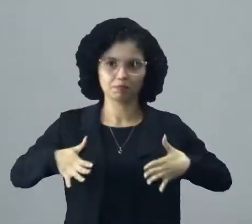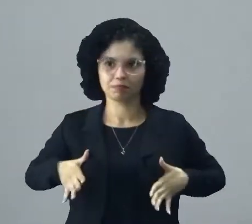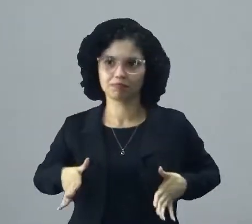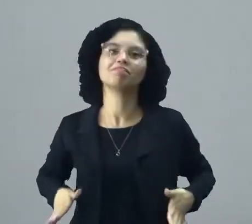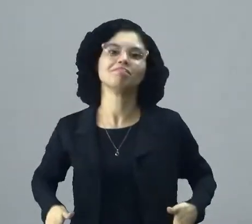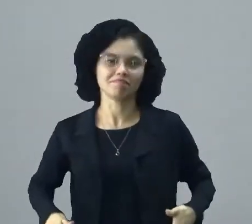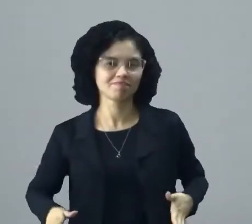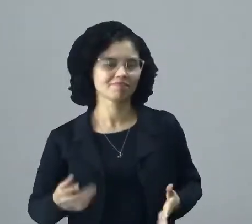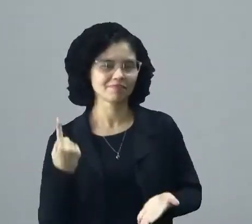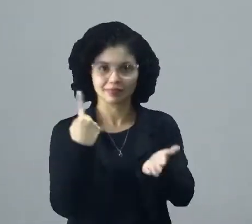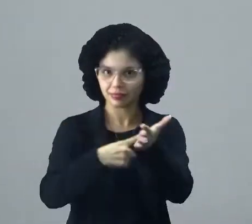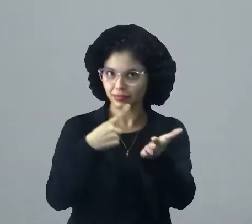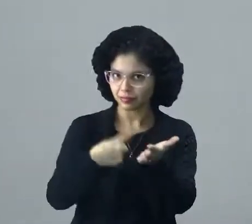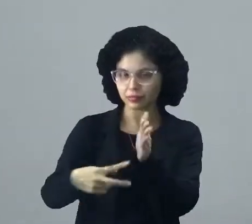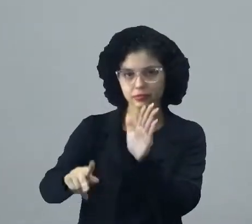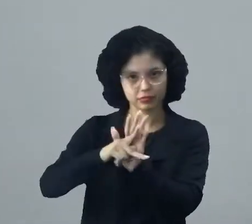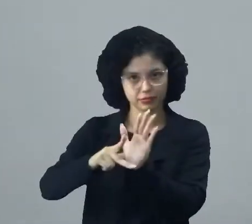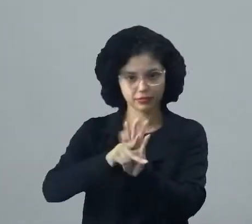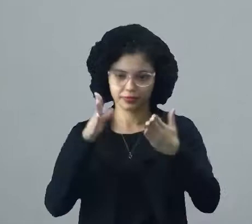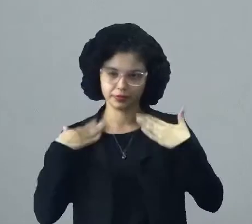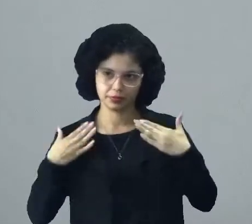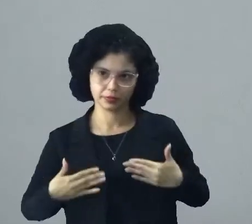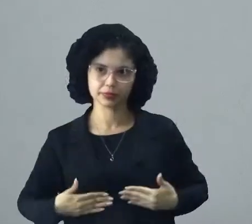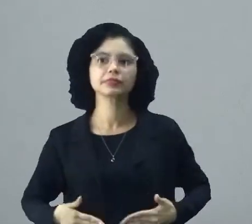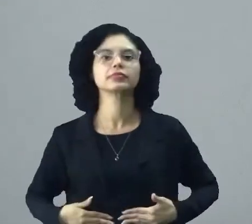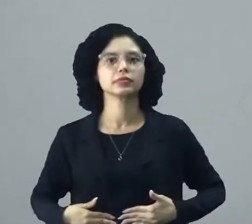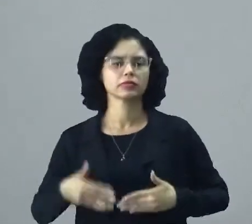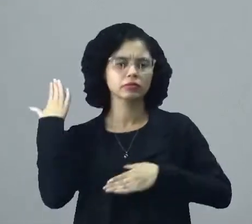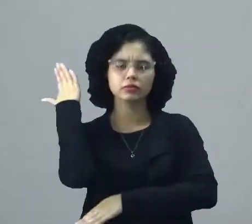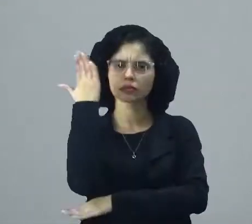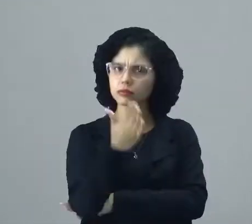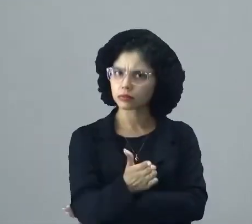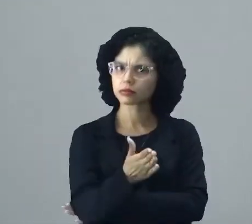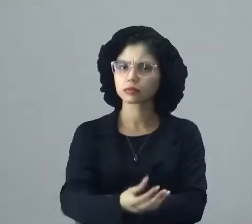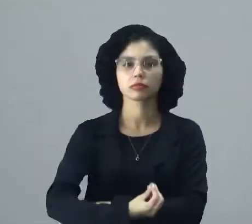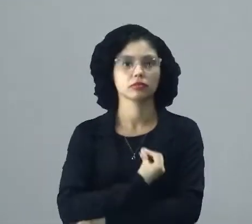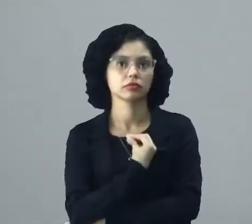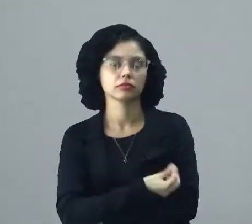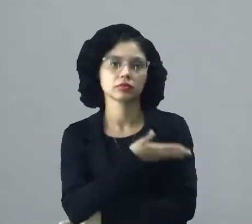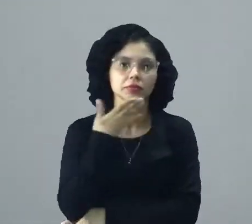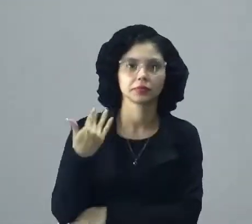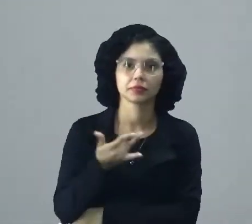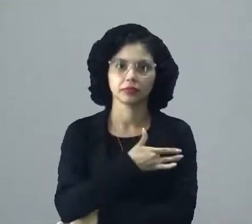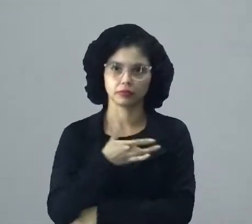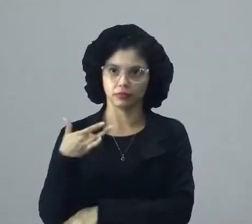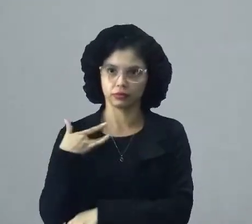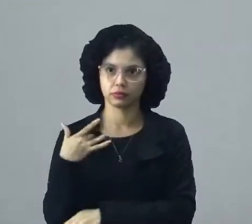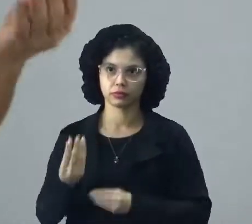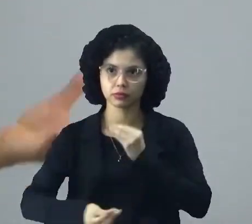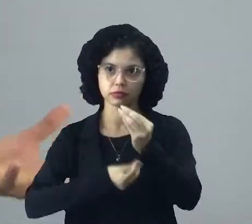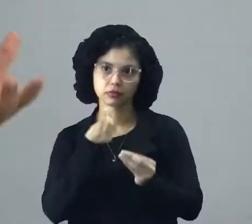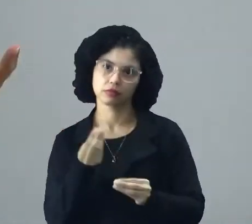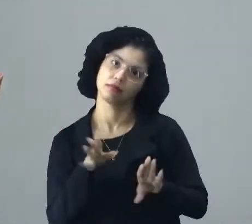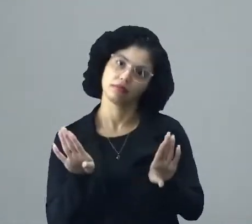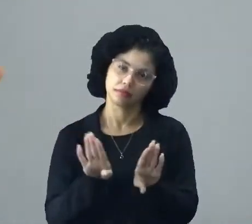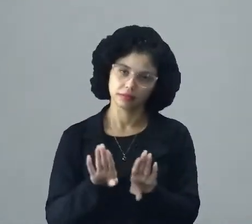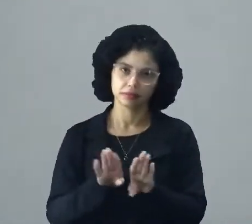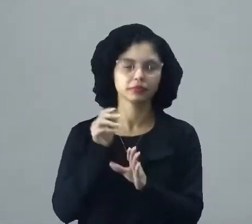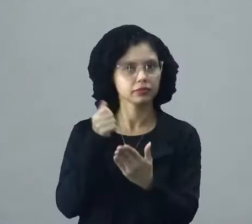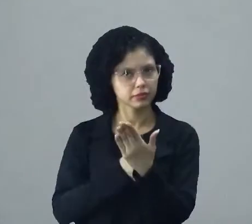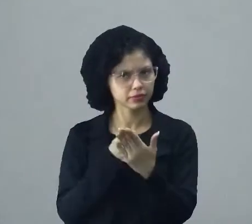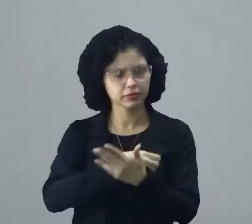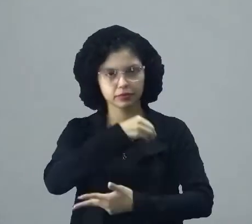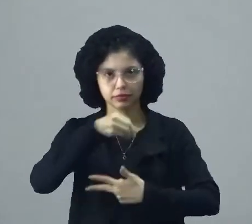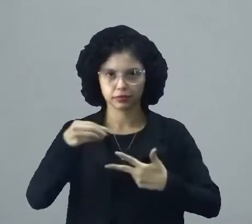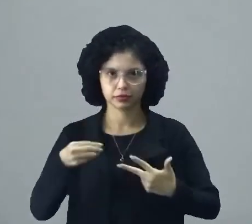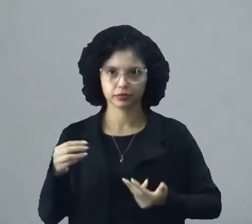em forma, condicionamento físico, vai nos direcionar para ter uma vida um pouco mais saudável e como efetivamente isso é cobrado no